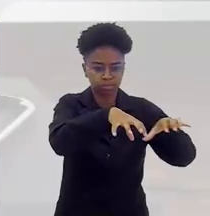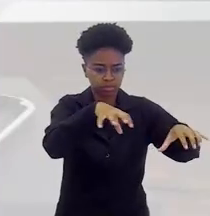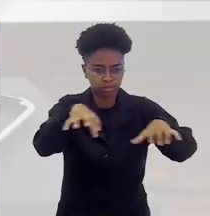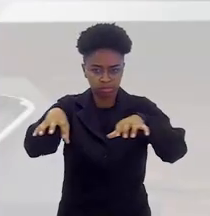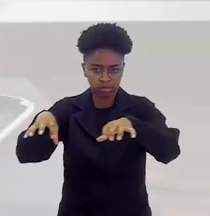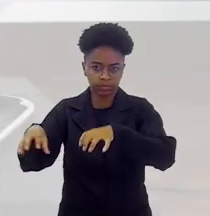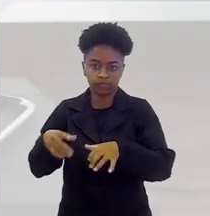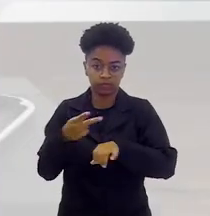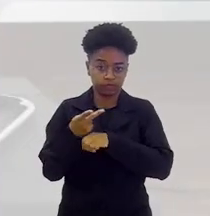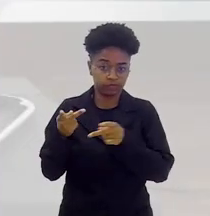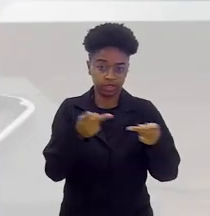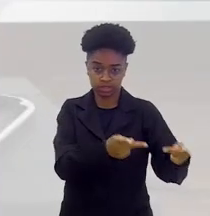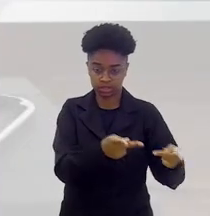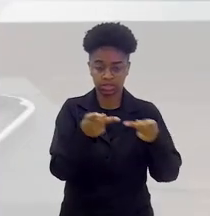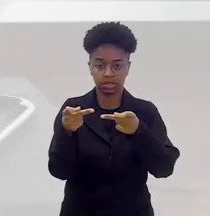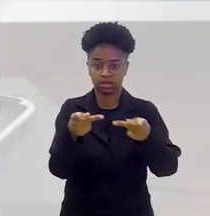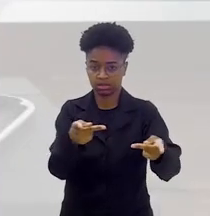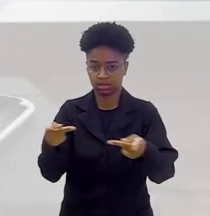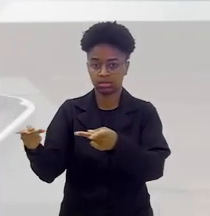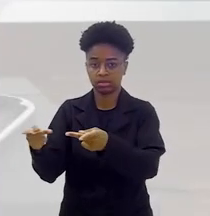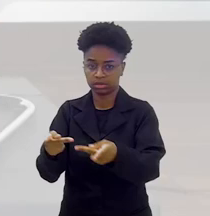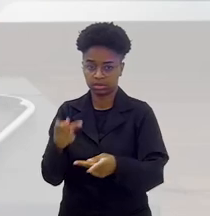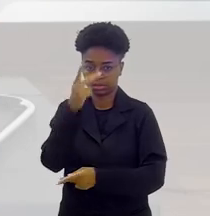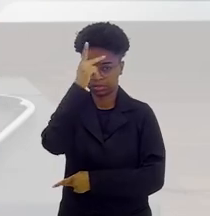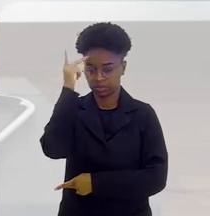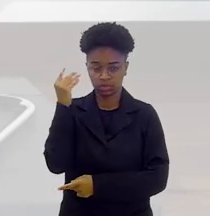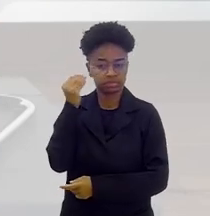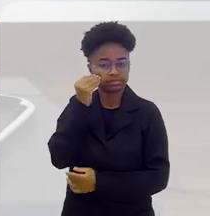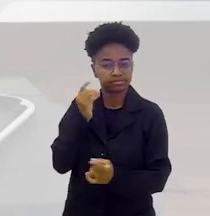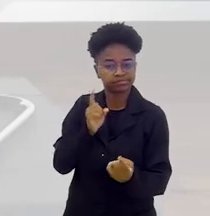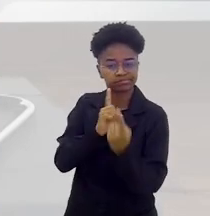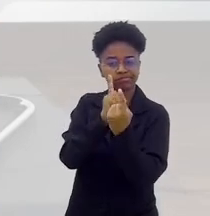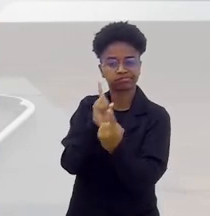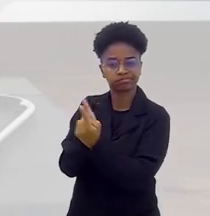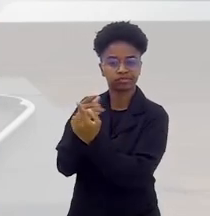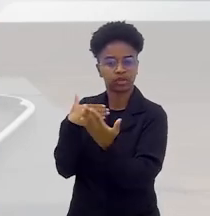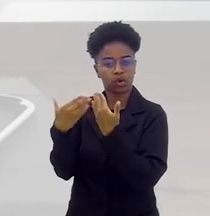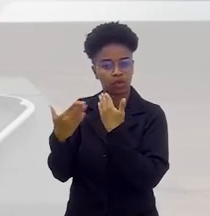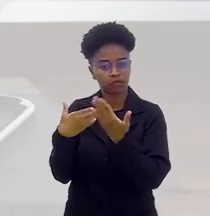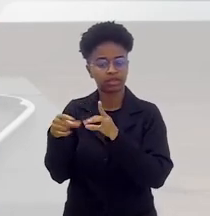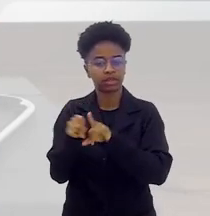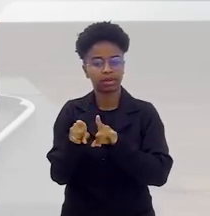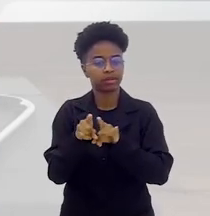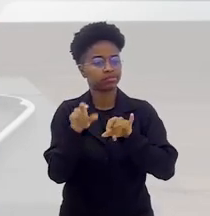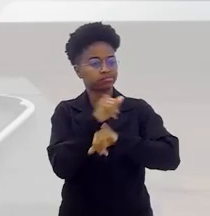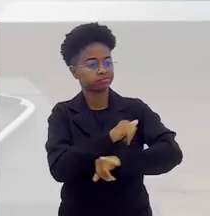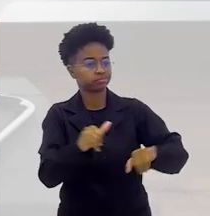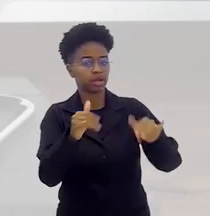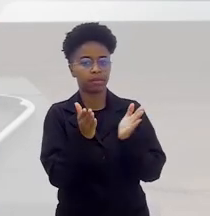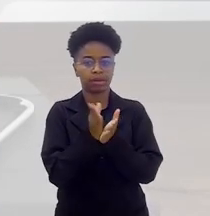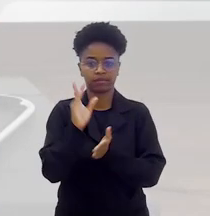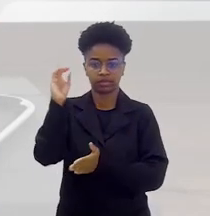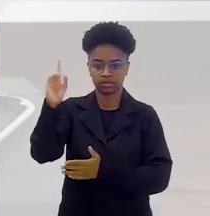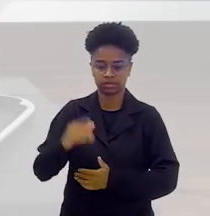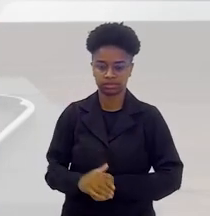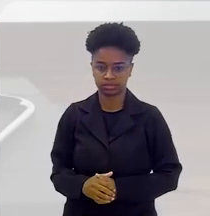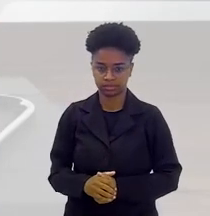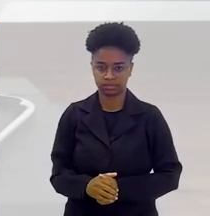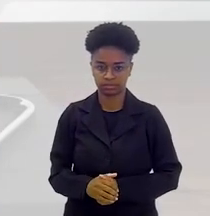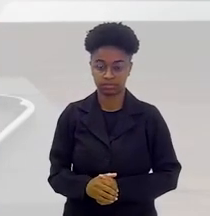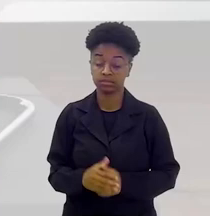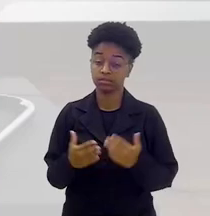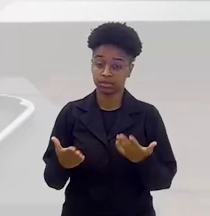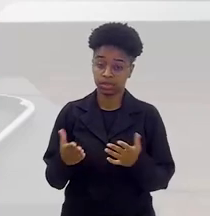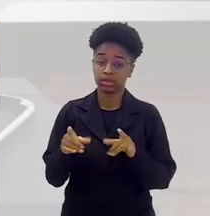nas aldeias para poder falar com as pessoas e levar a palavra de Deus. Agora,